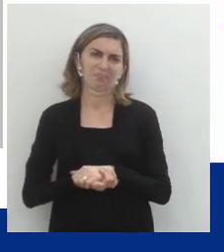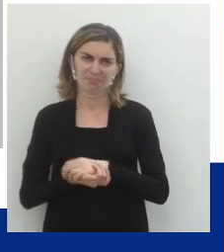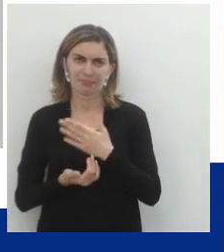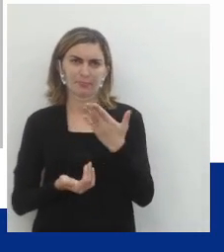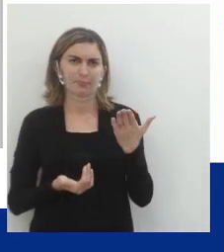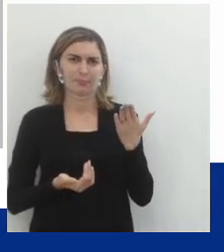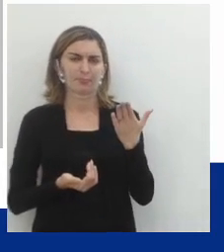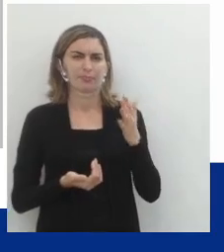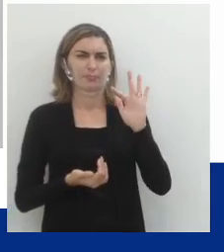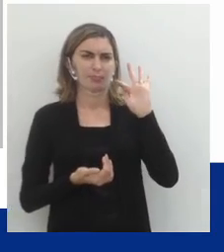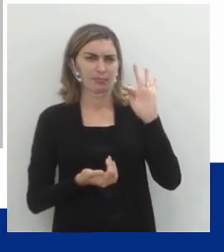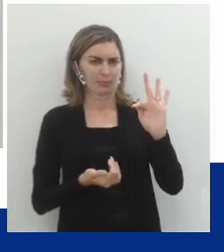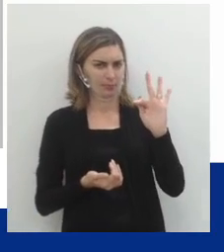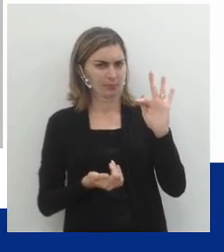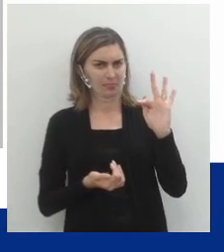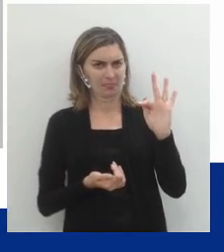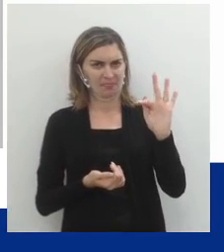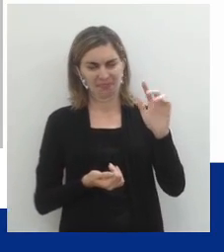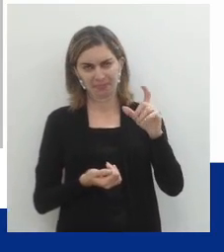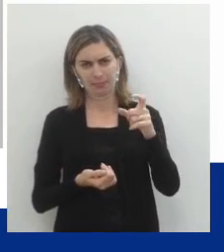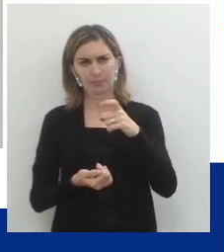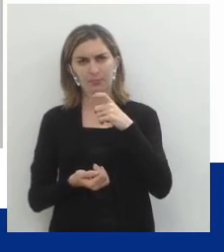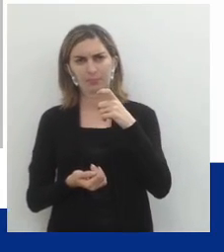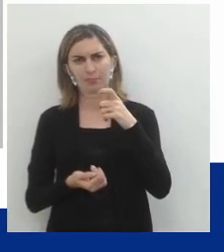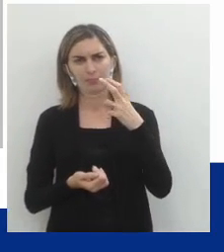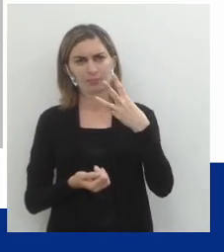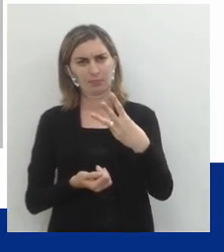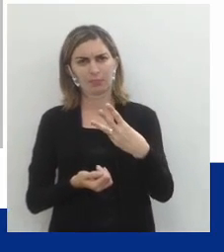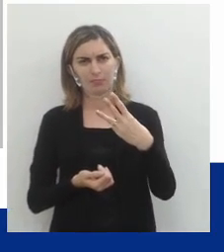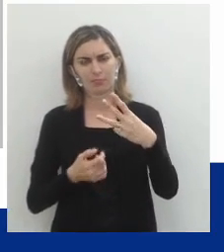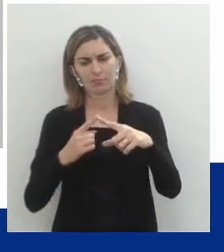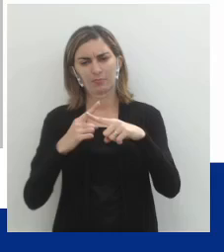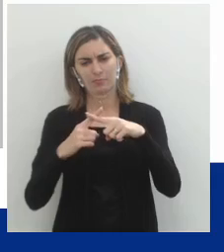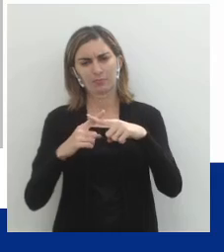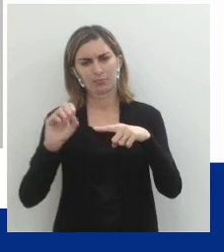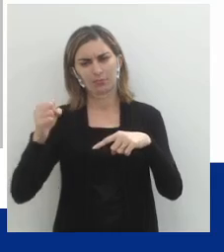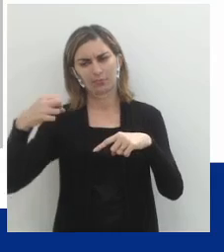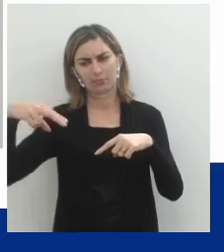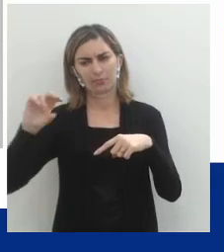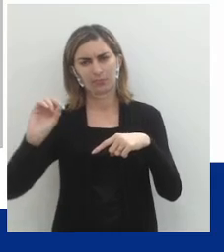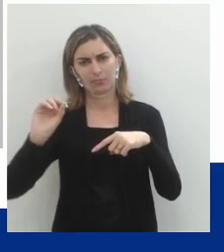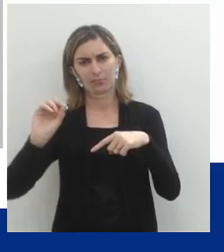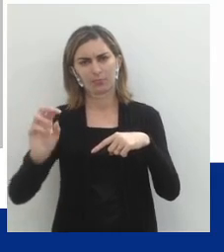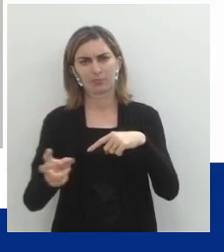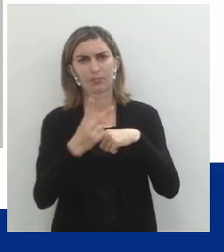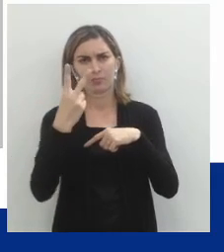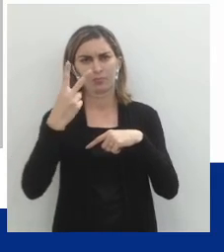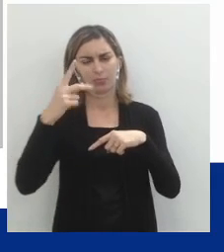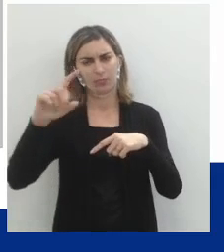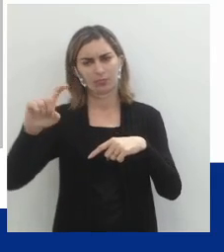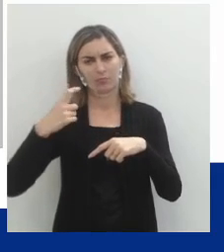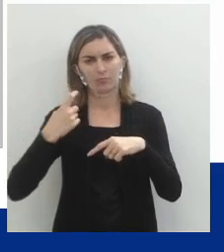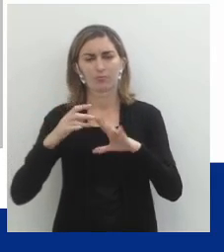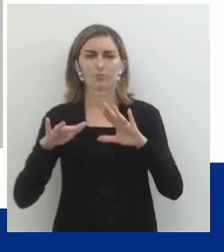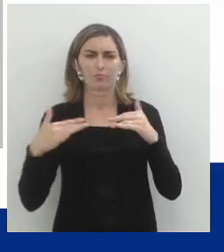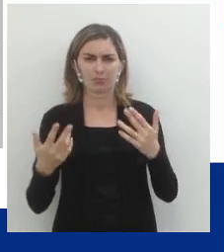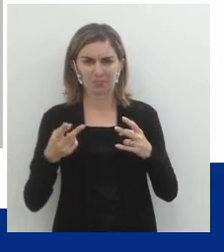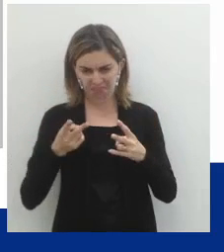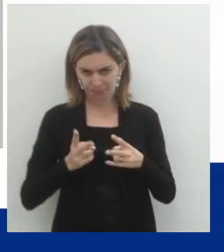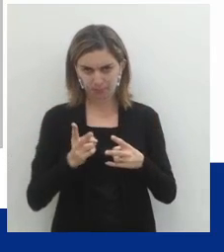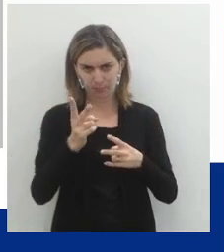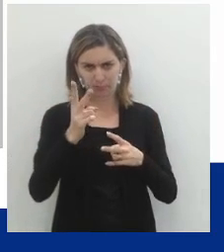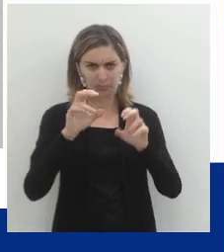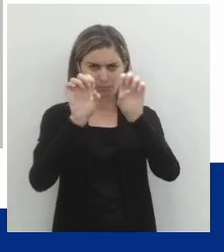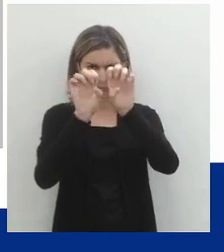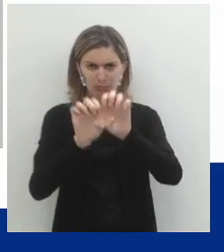que legal. F de 3 vezes seno de 2x. Então, vai manter aqui a